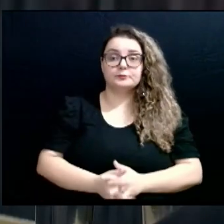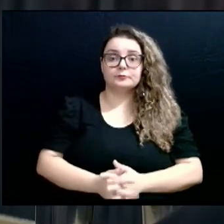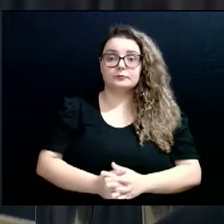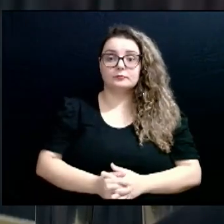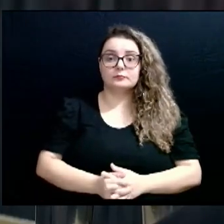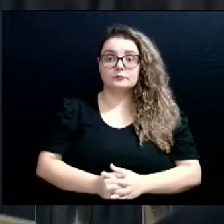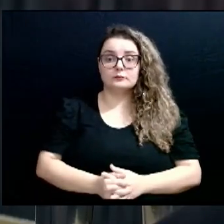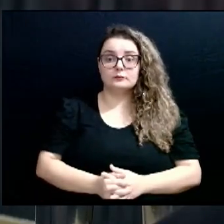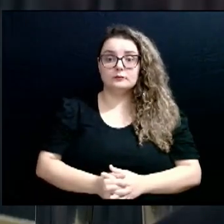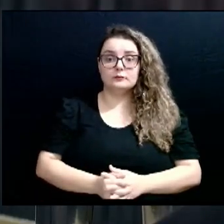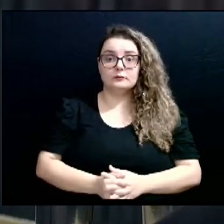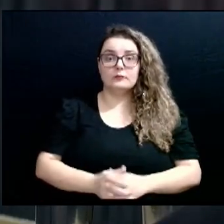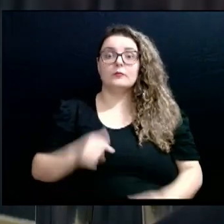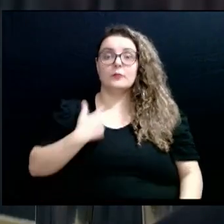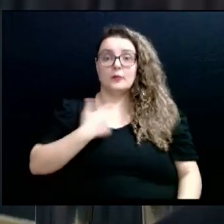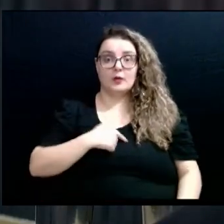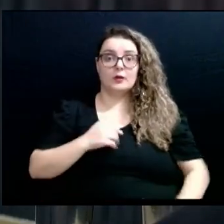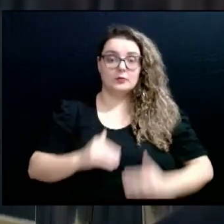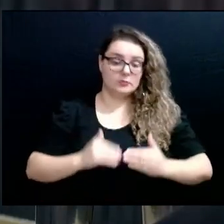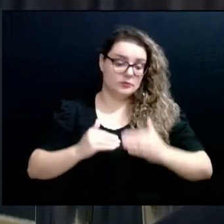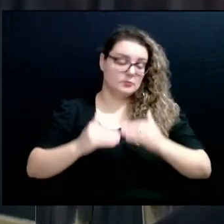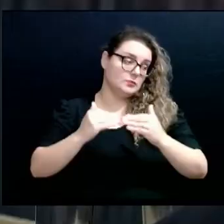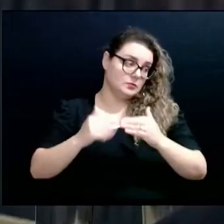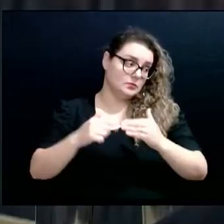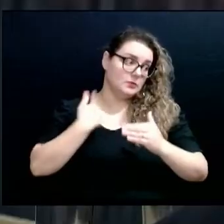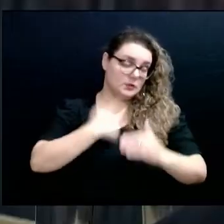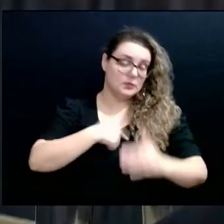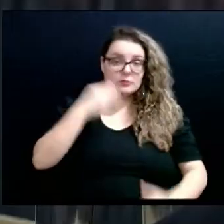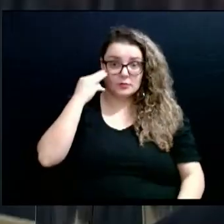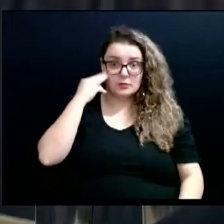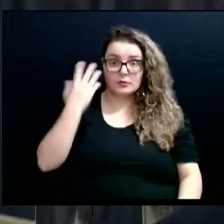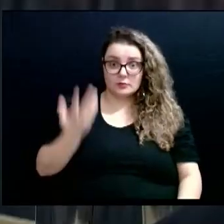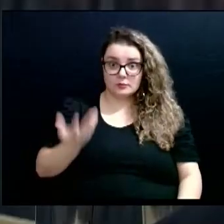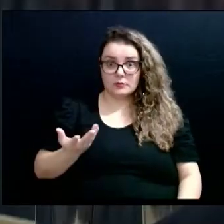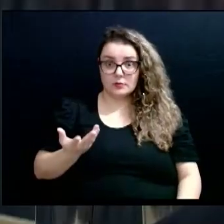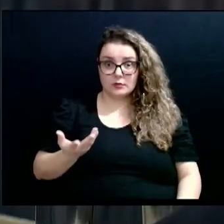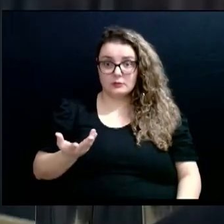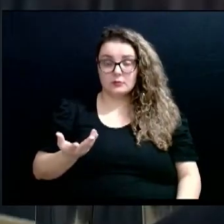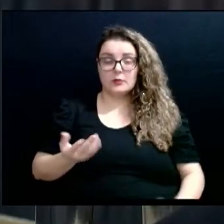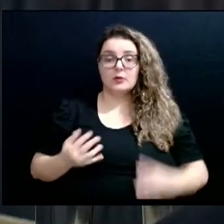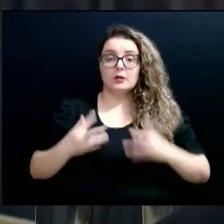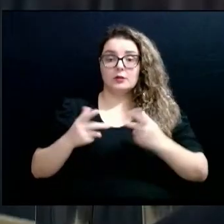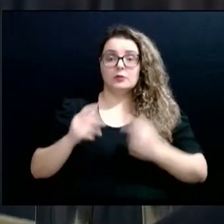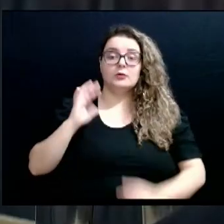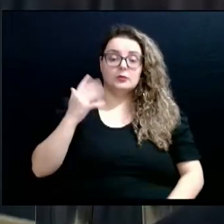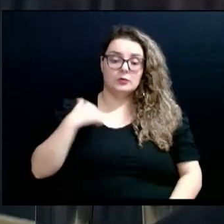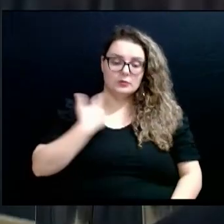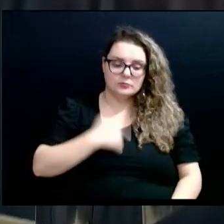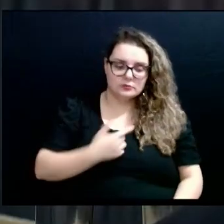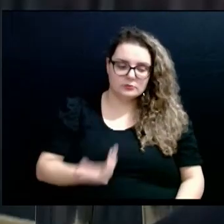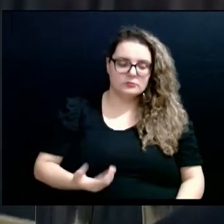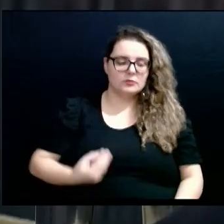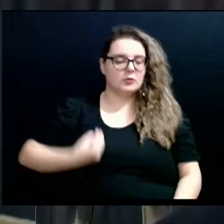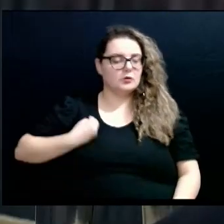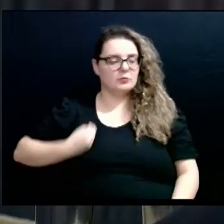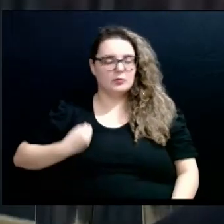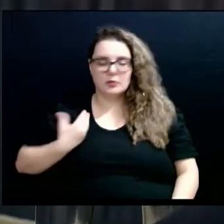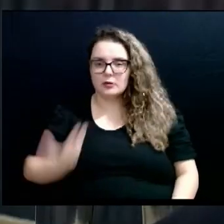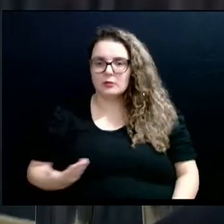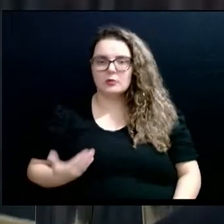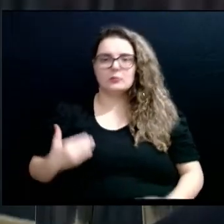Nós somos formados pelas nossas memórias. Então, aquilo que acontece com a gente, aquilo que a gente vive, né, ao longo do